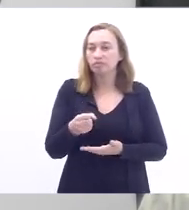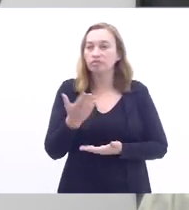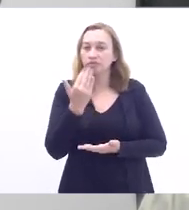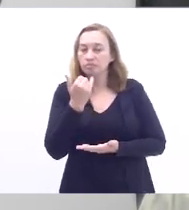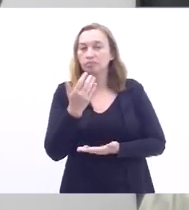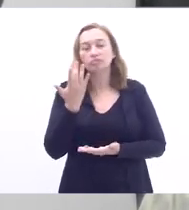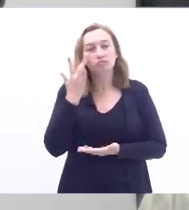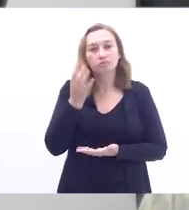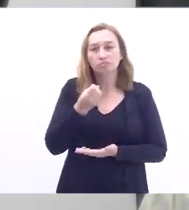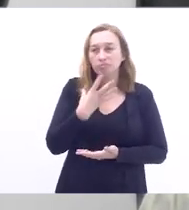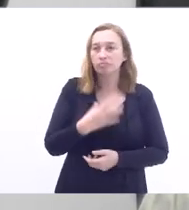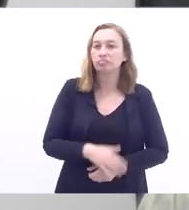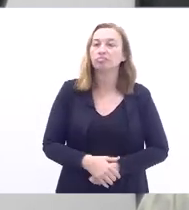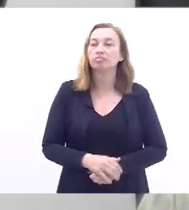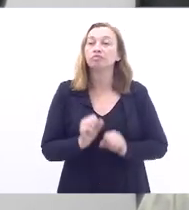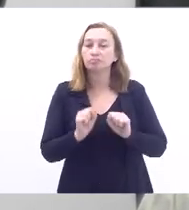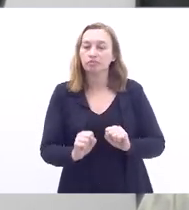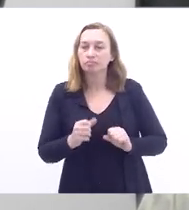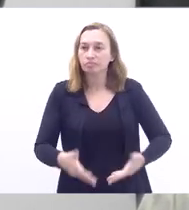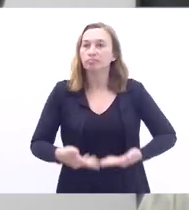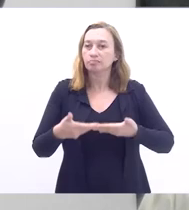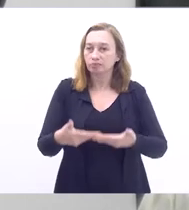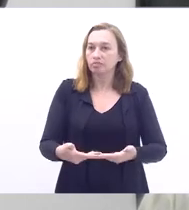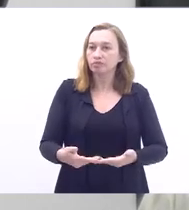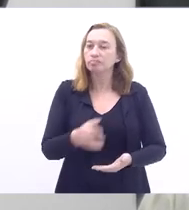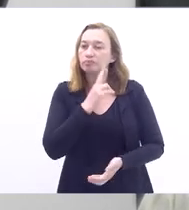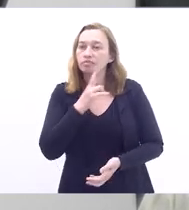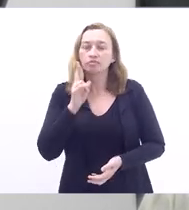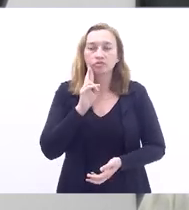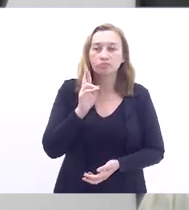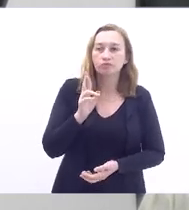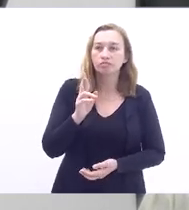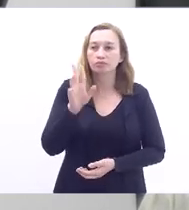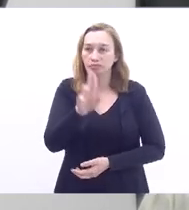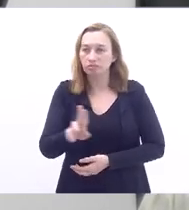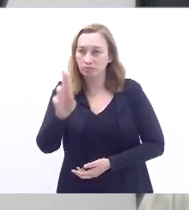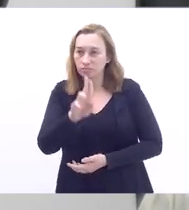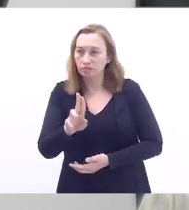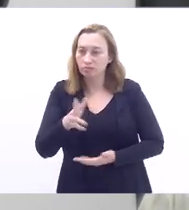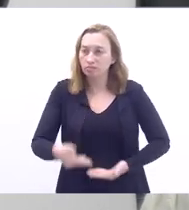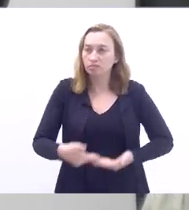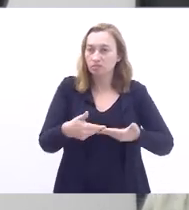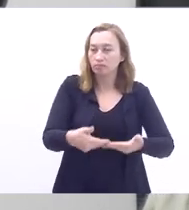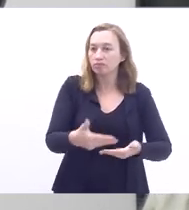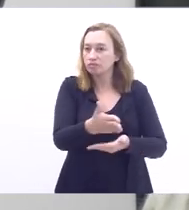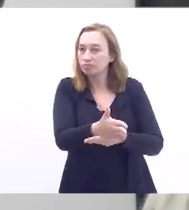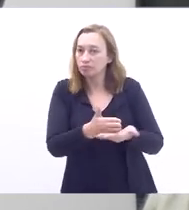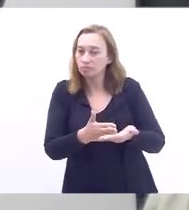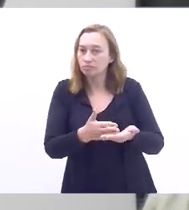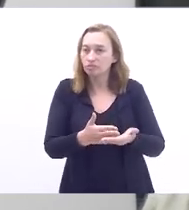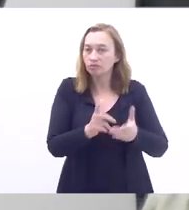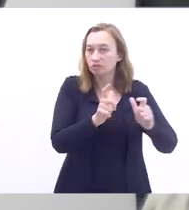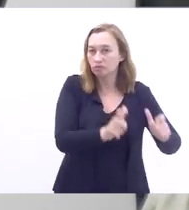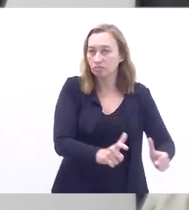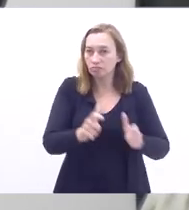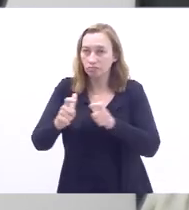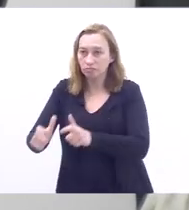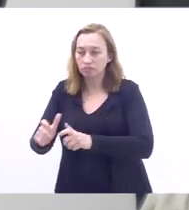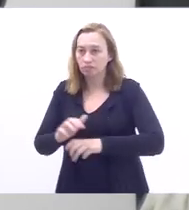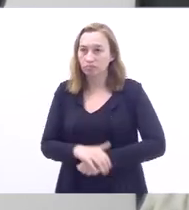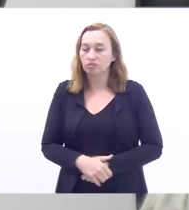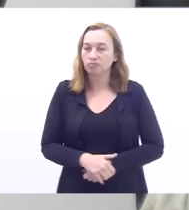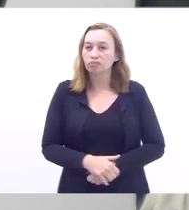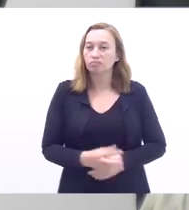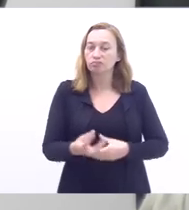razoável e para poder oferecer no restaurante universitário refeição que tá oferecendo foi dividido em dois espaços pois